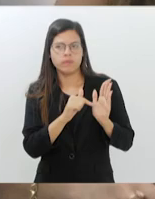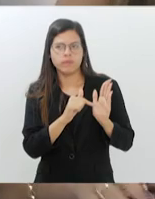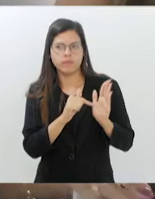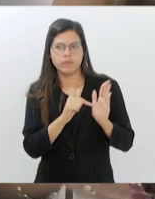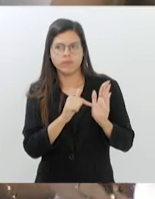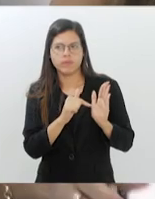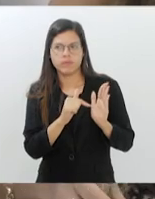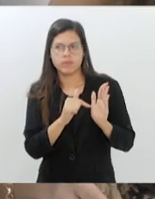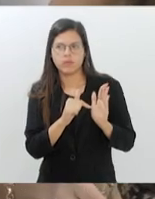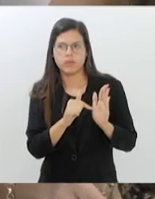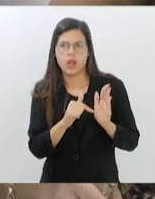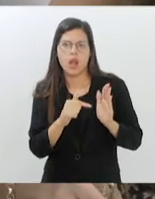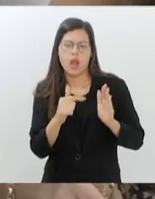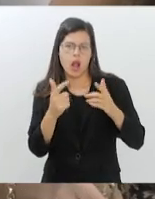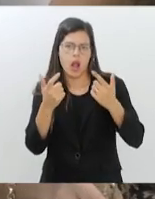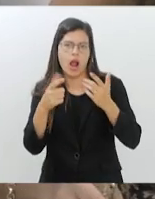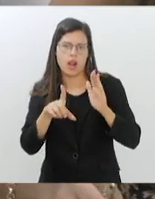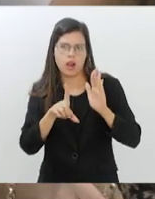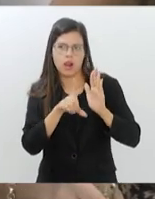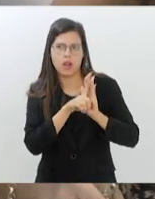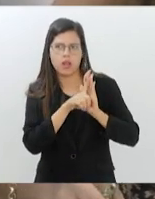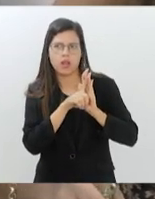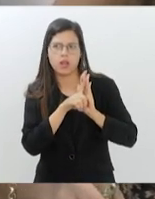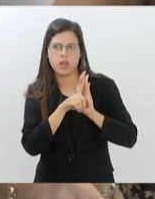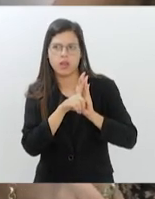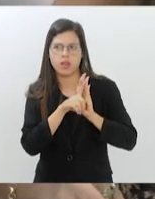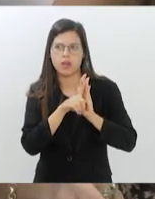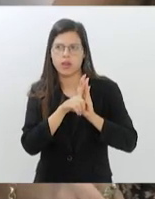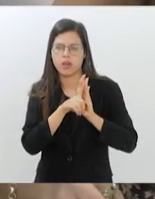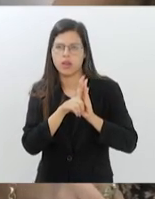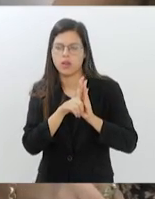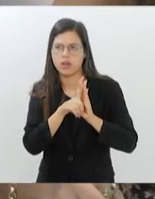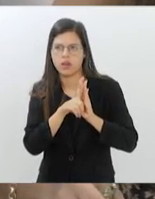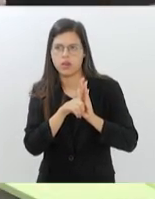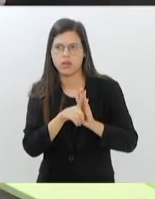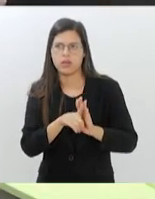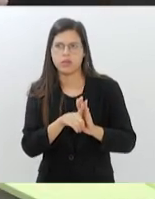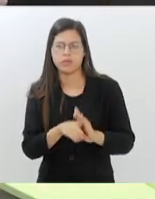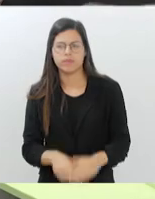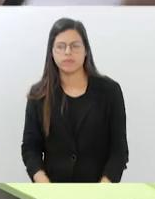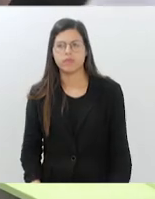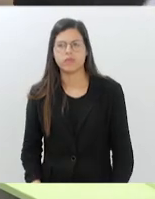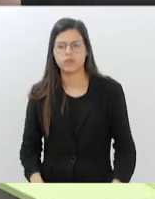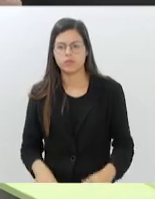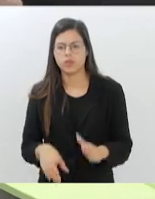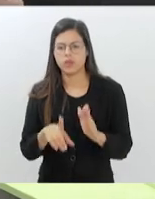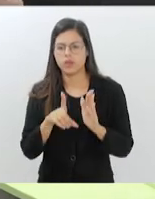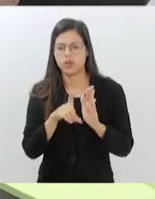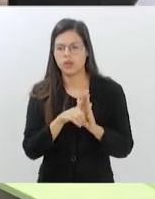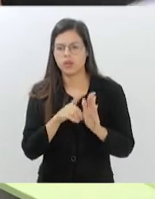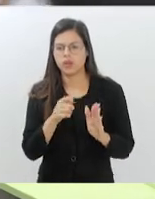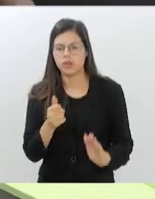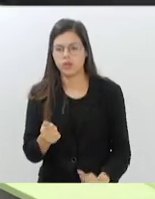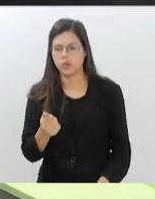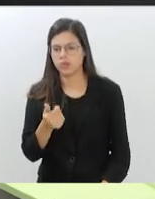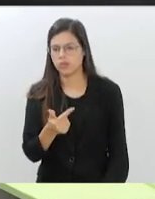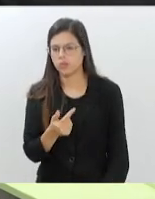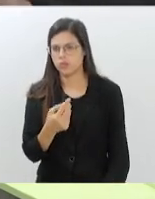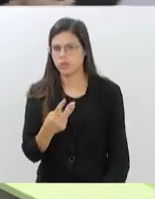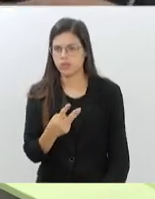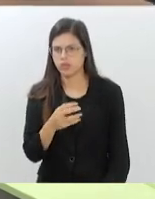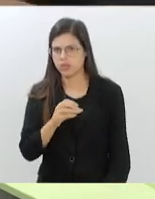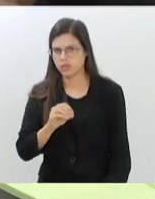o inteiro teor da Lei aa tá bom perfeito a lei 12305 aí faz uma uma